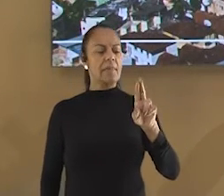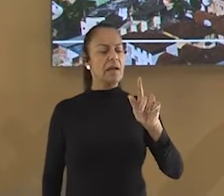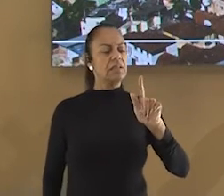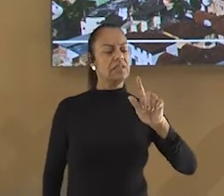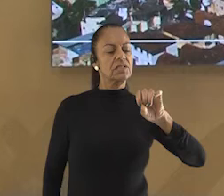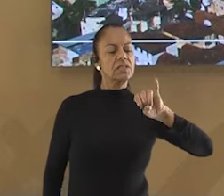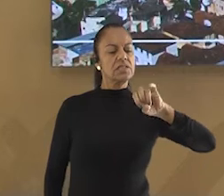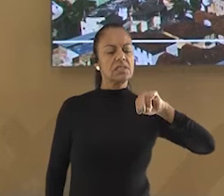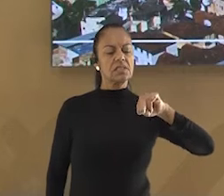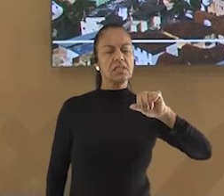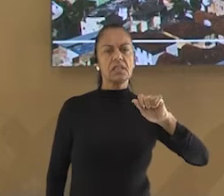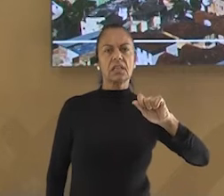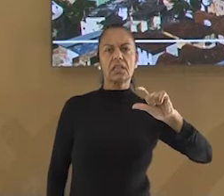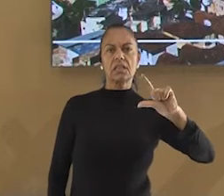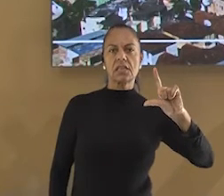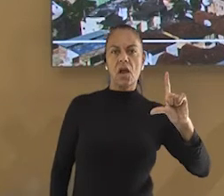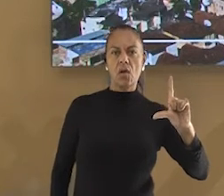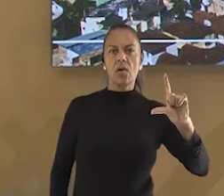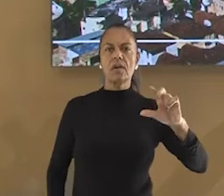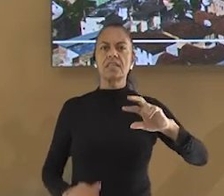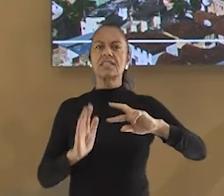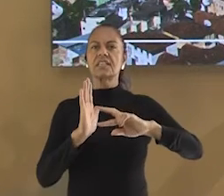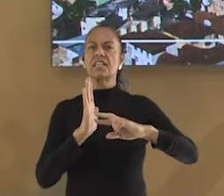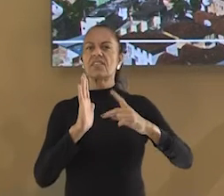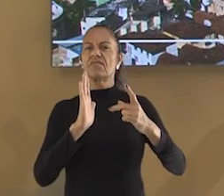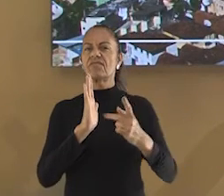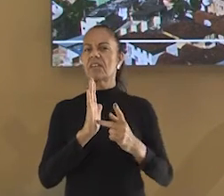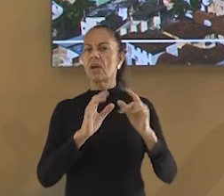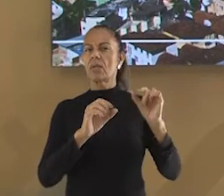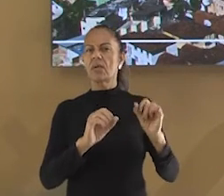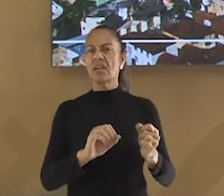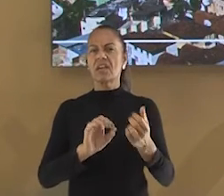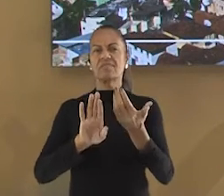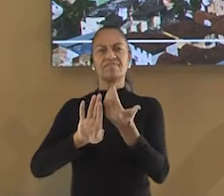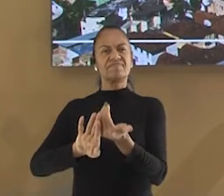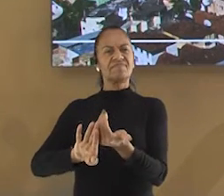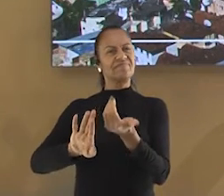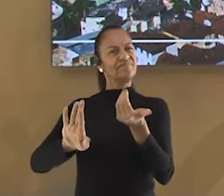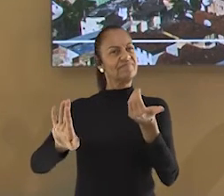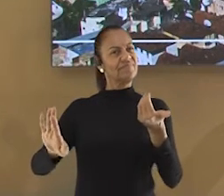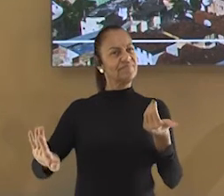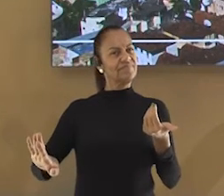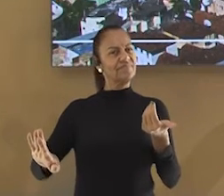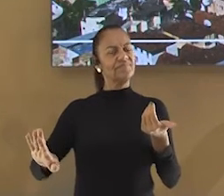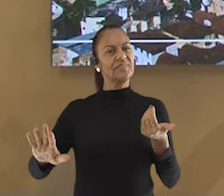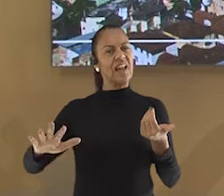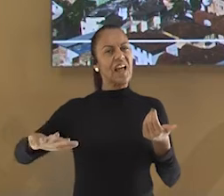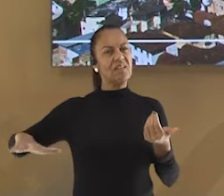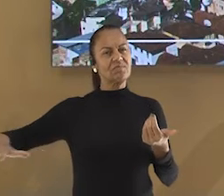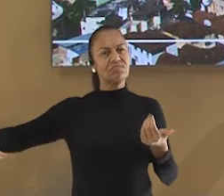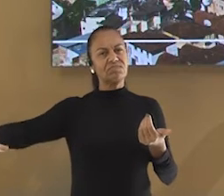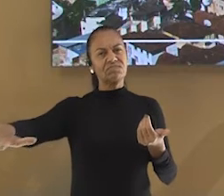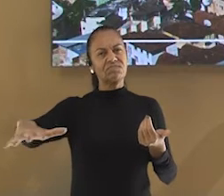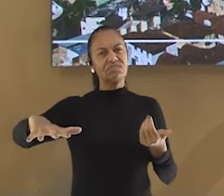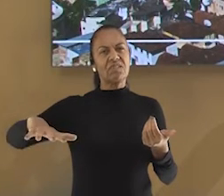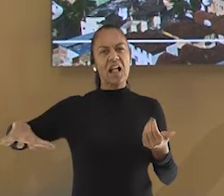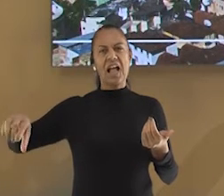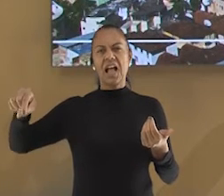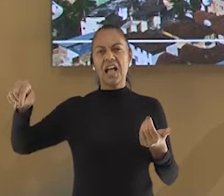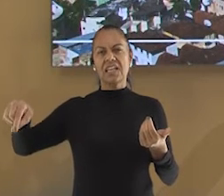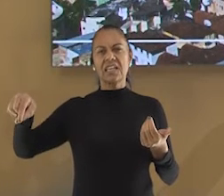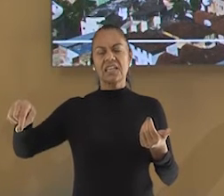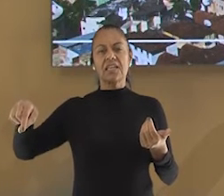marginal. Marginal quer dizer o que está às margens, o que está de lado. Então,